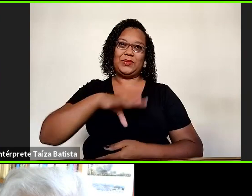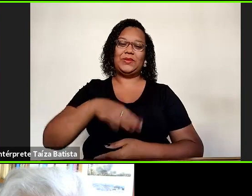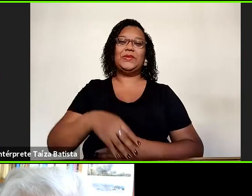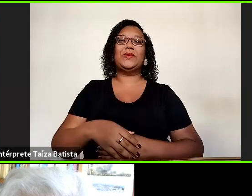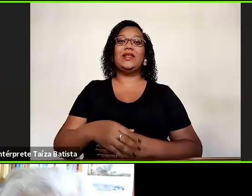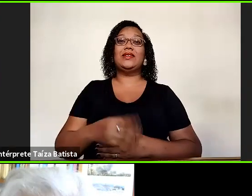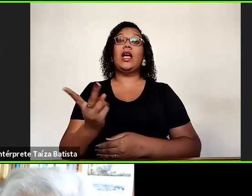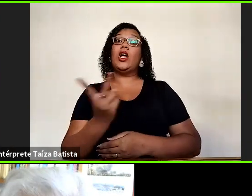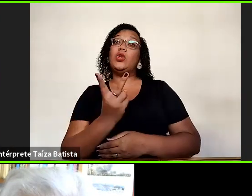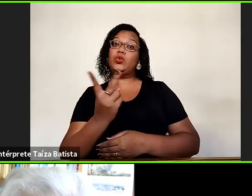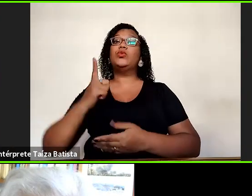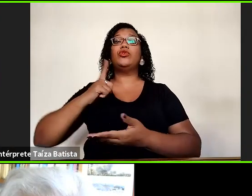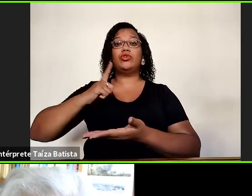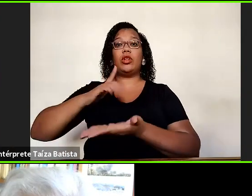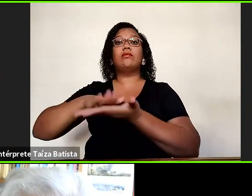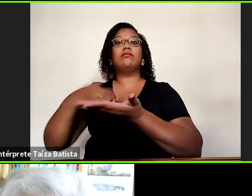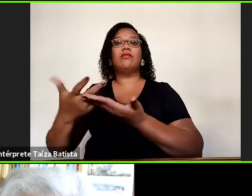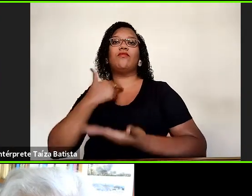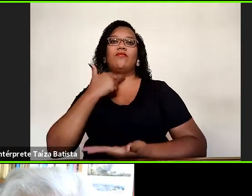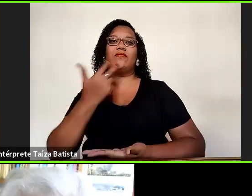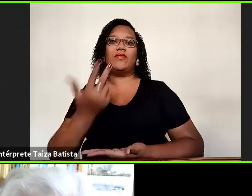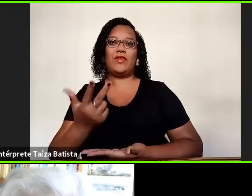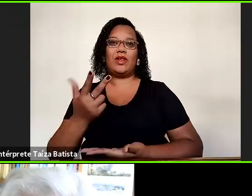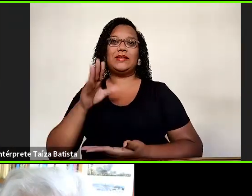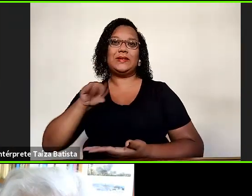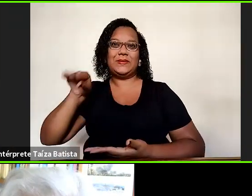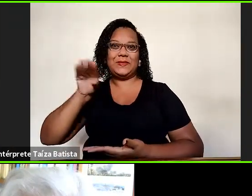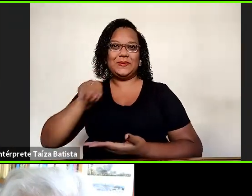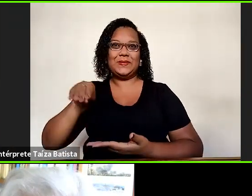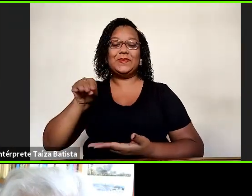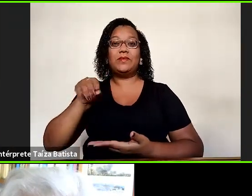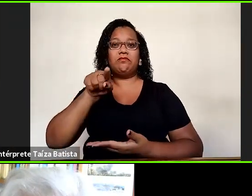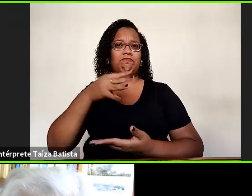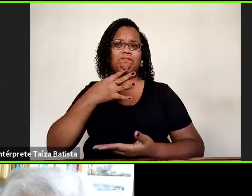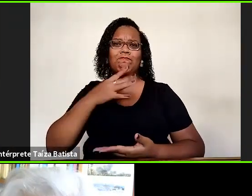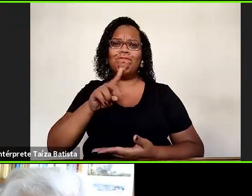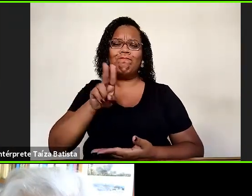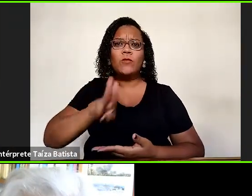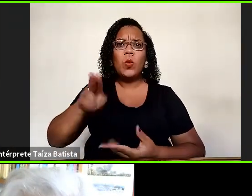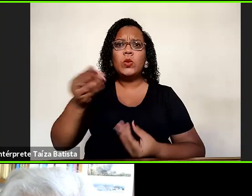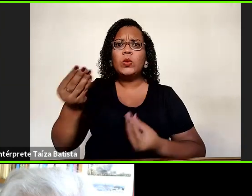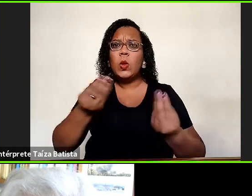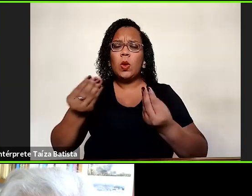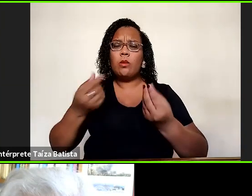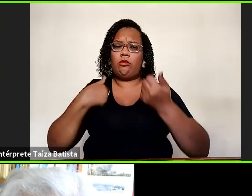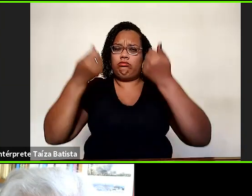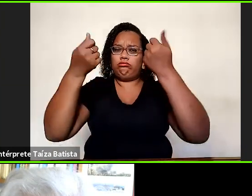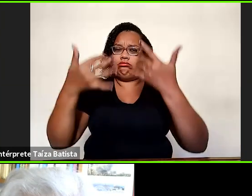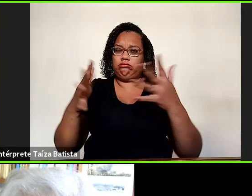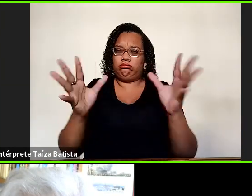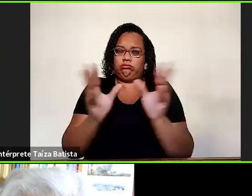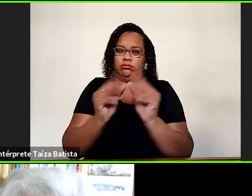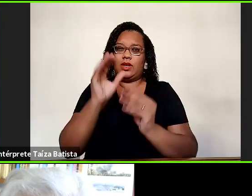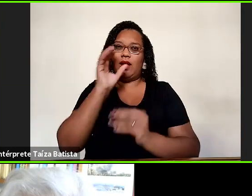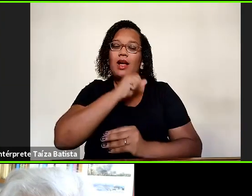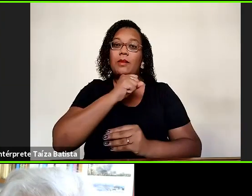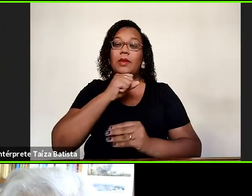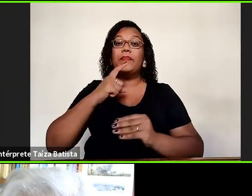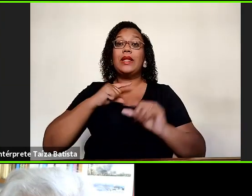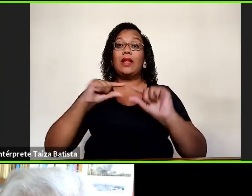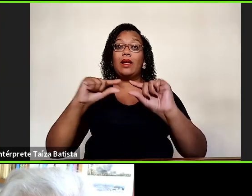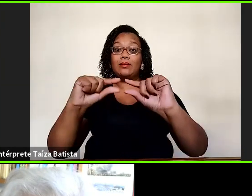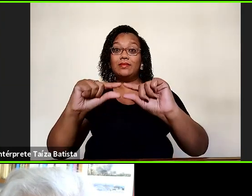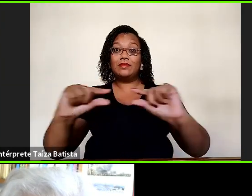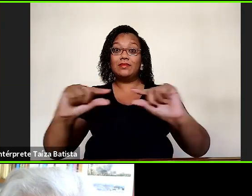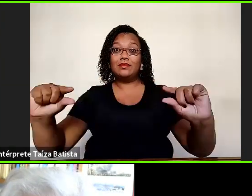terão interpretação. Para quem não conhece como usar a interpretação, eu vou dar uma explicação rápida. Na base do Zoom, você tem